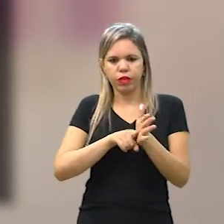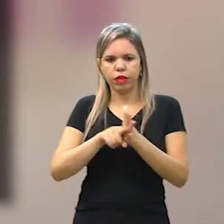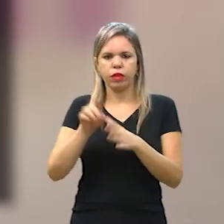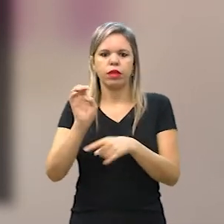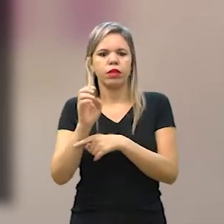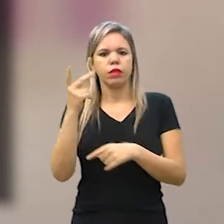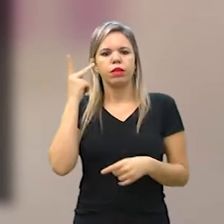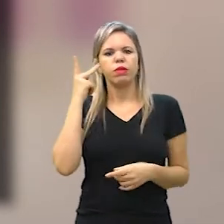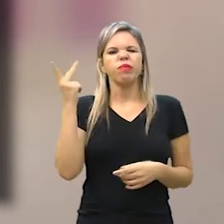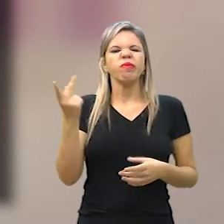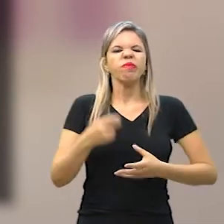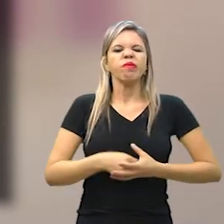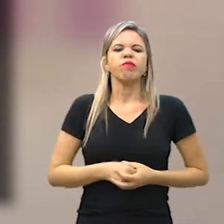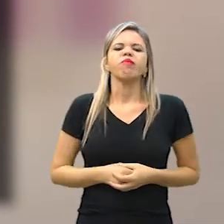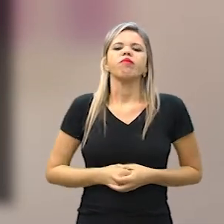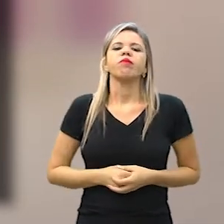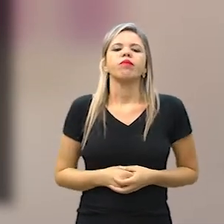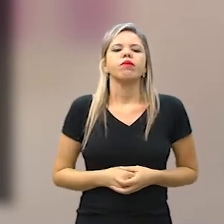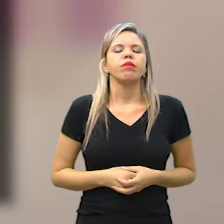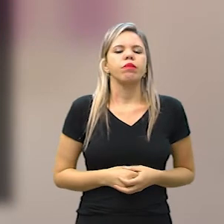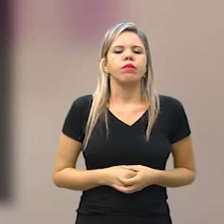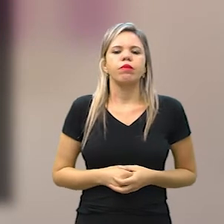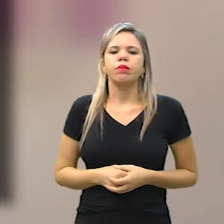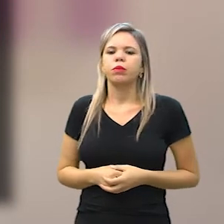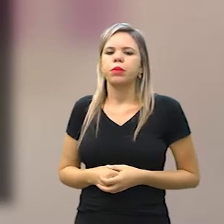aqui do estado de São Paulo, né?